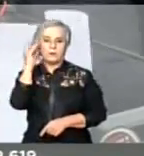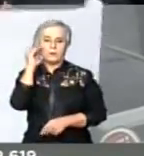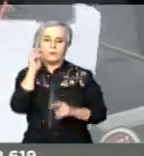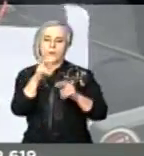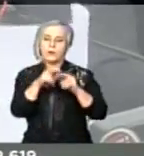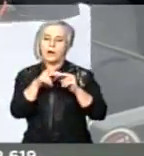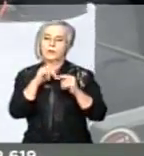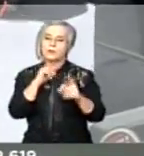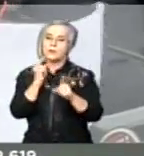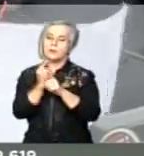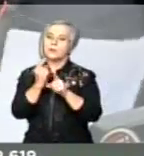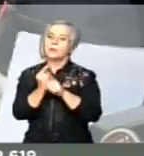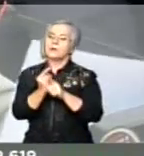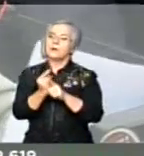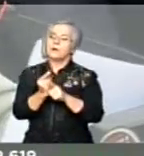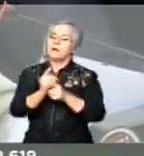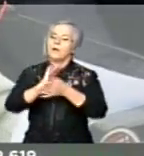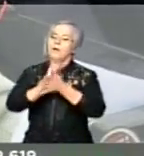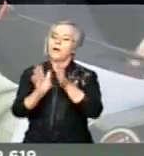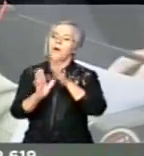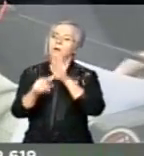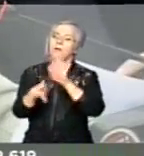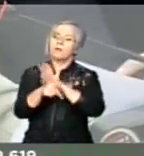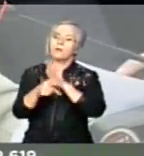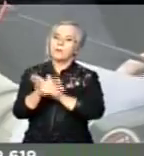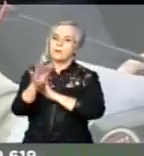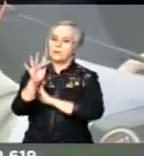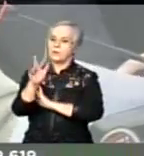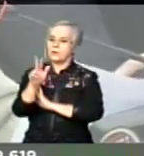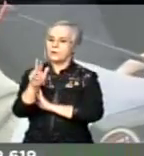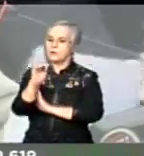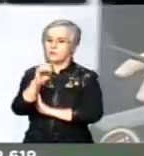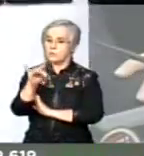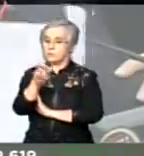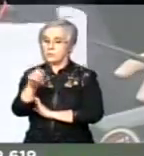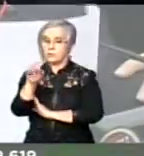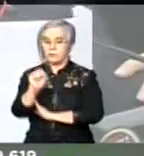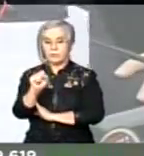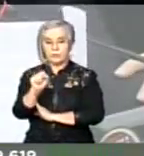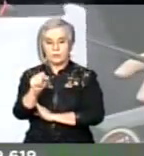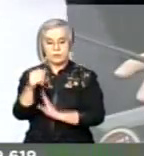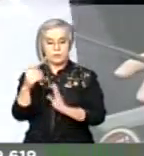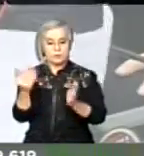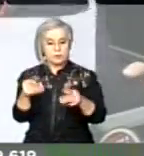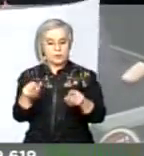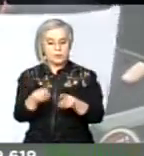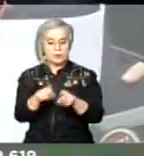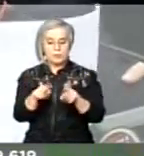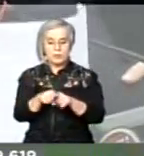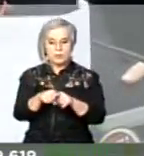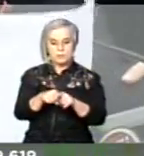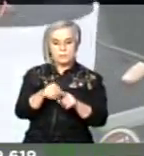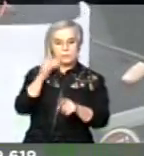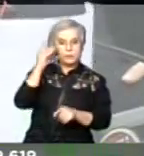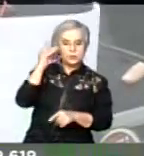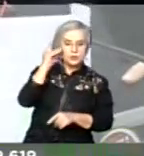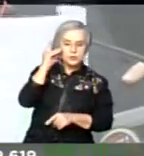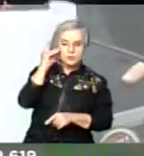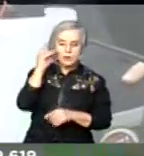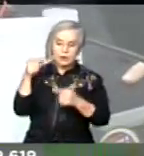sabemos bem as operações junto ao Fundo Real Grandeza. A dissensão de Dilma com Michel Temer era porque